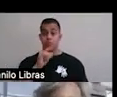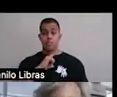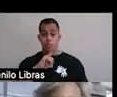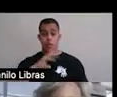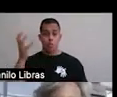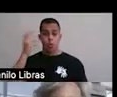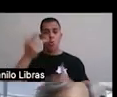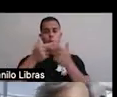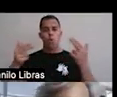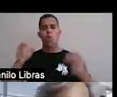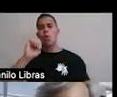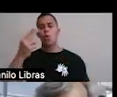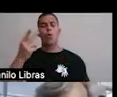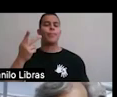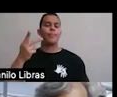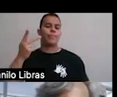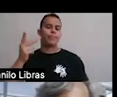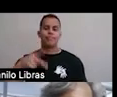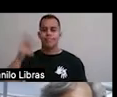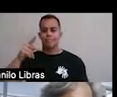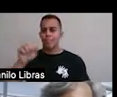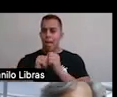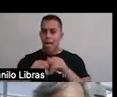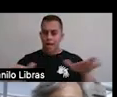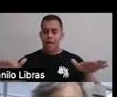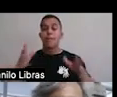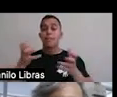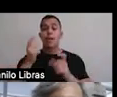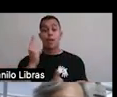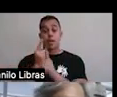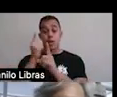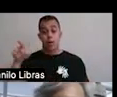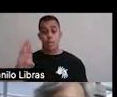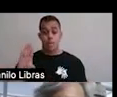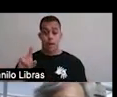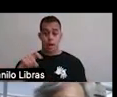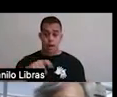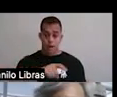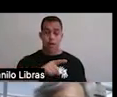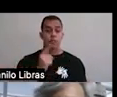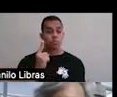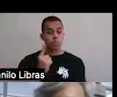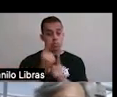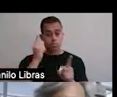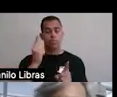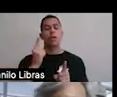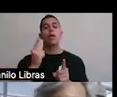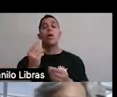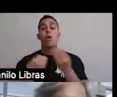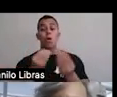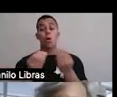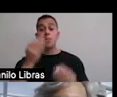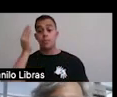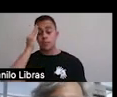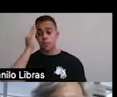de petróleo, a gente quer que essa bactéria detecte esse vazamento. E como que a gente vai saber que ela detectou? Então,